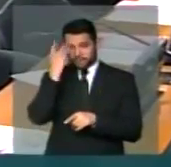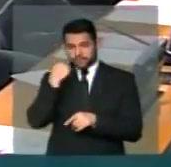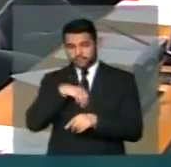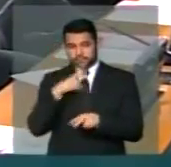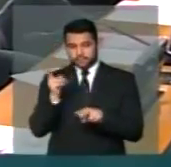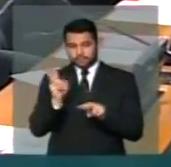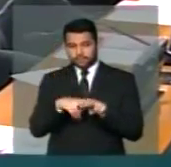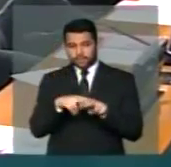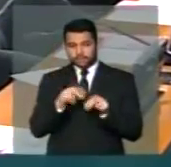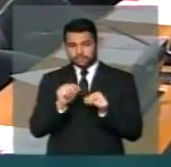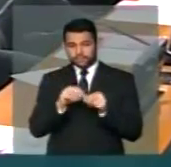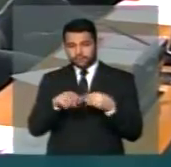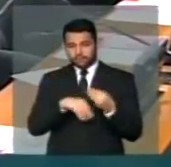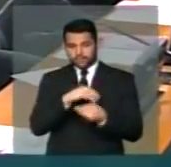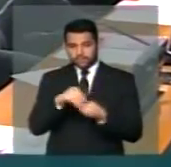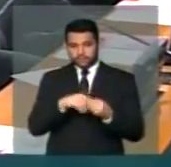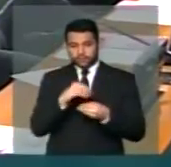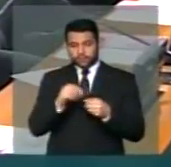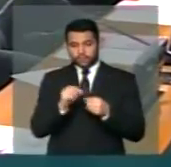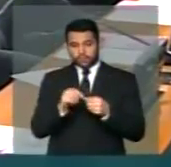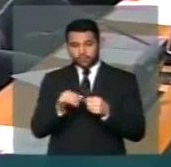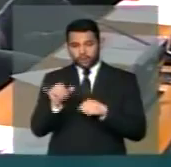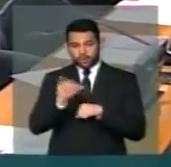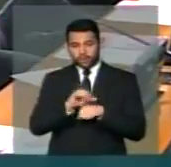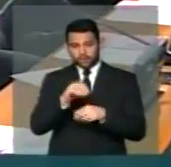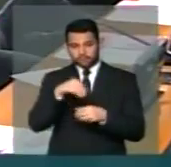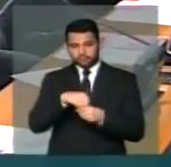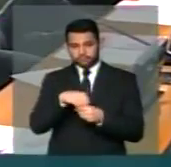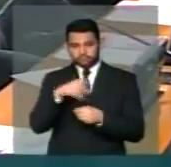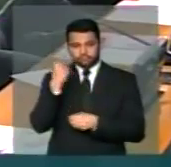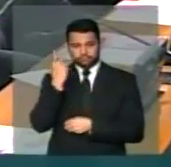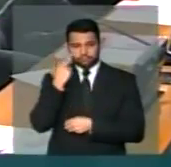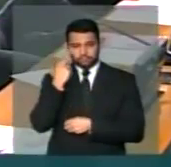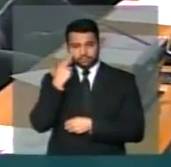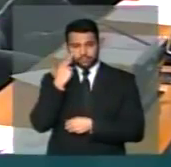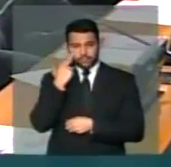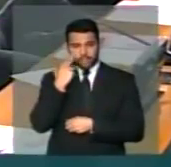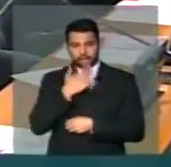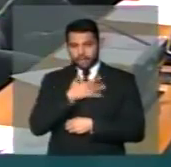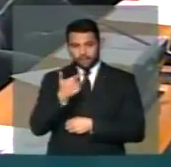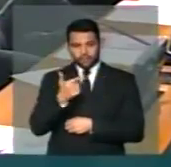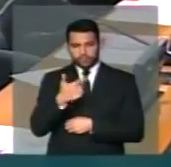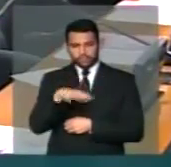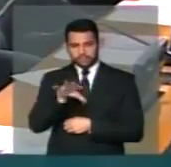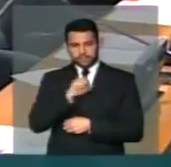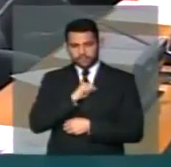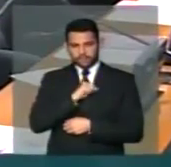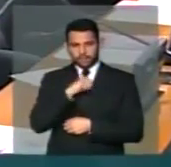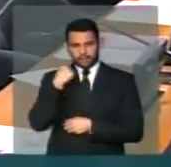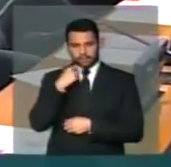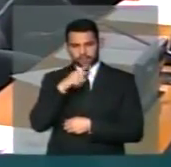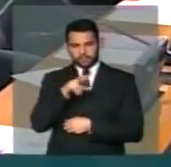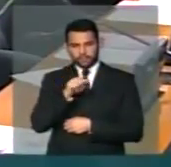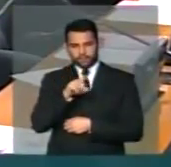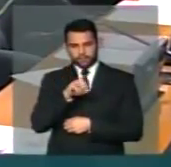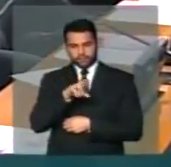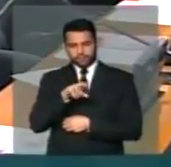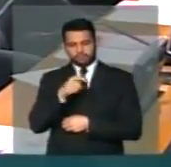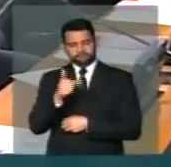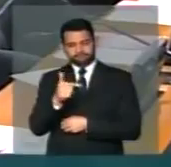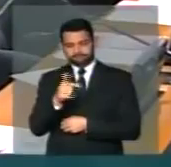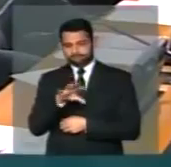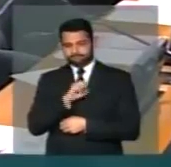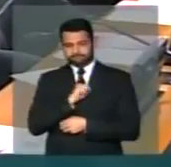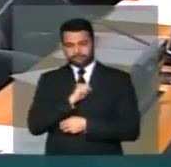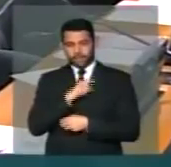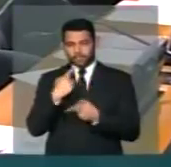presos possam fazer a mistura e nos colocar na mesma vala comum. Eu não vou aceitar, deputado Valdir, porque